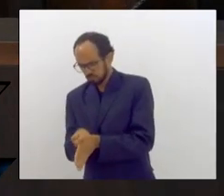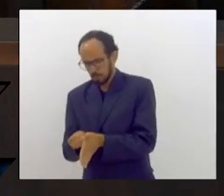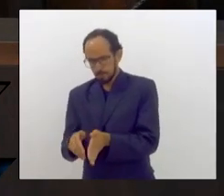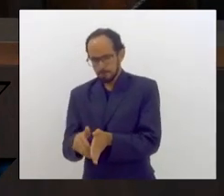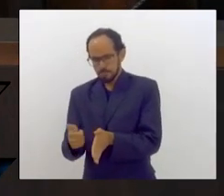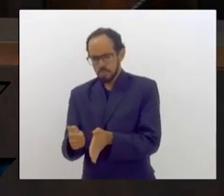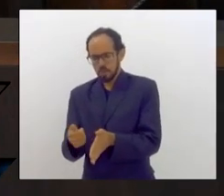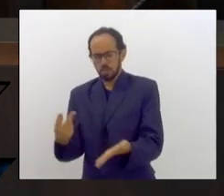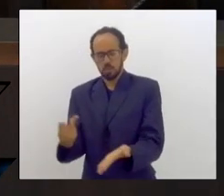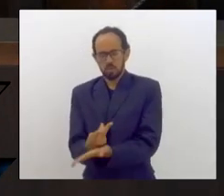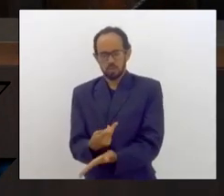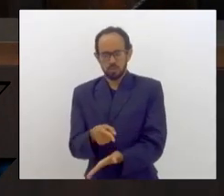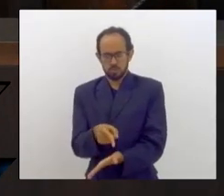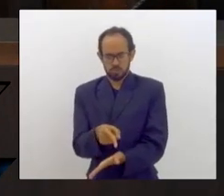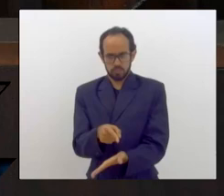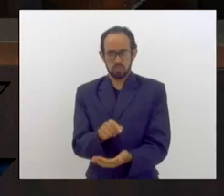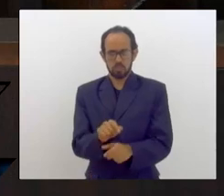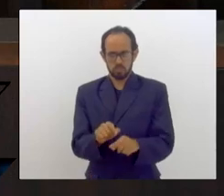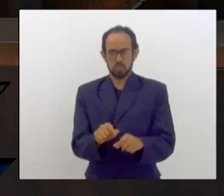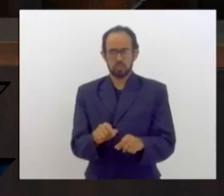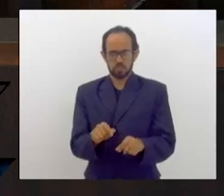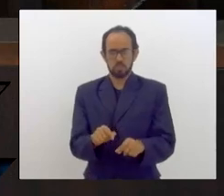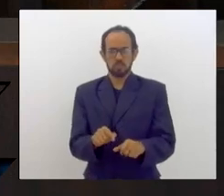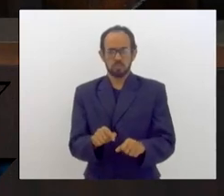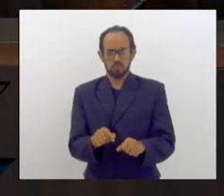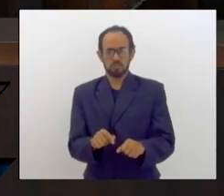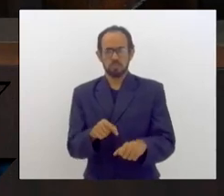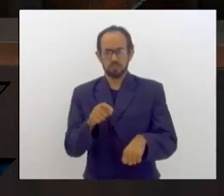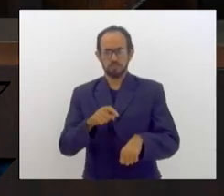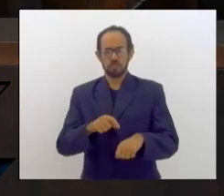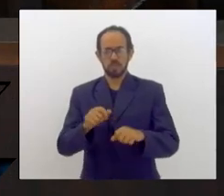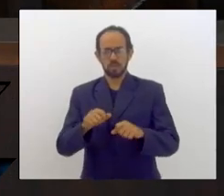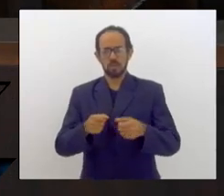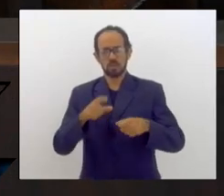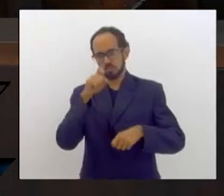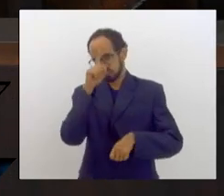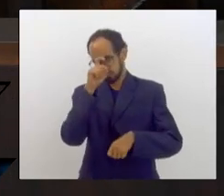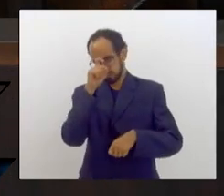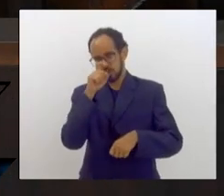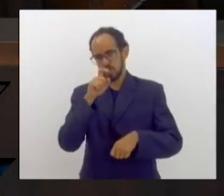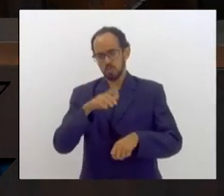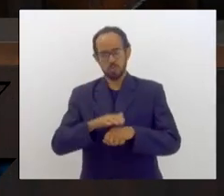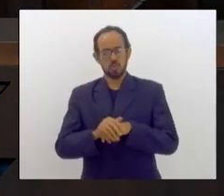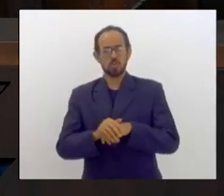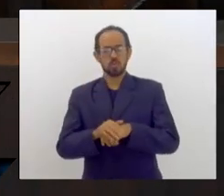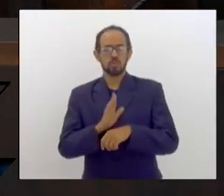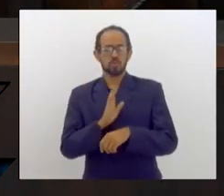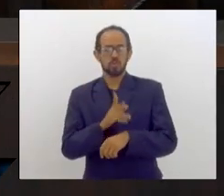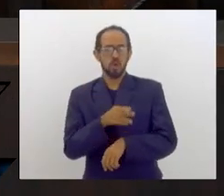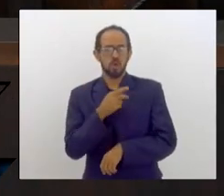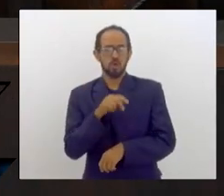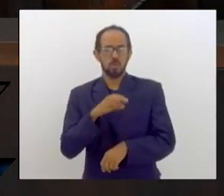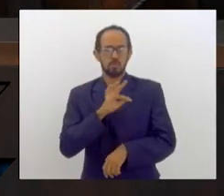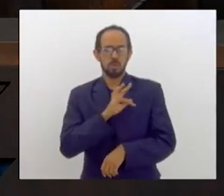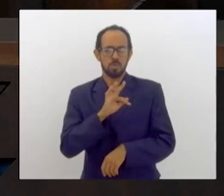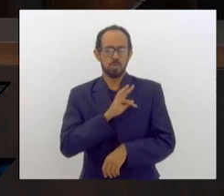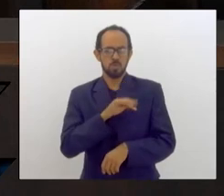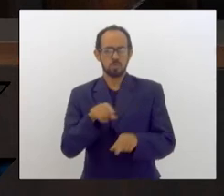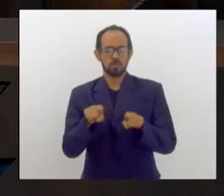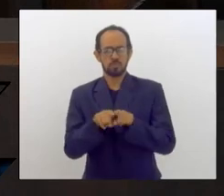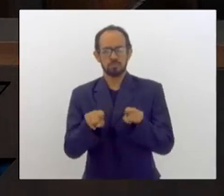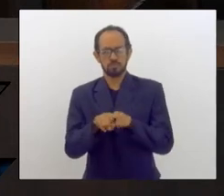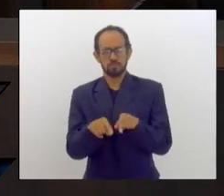fatos que estavam acontecendo naquela maternidade já bem trazida pela deputada Marta Rocha e